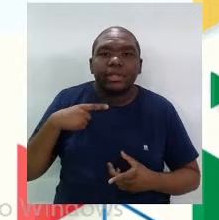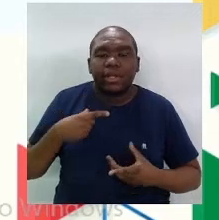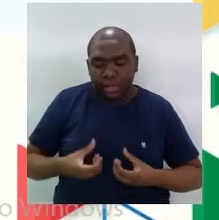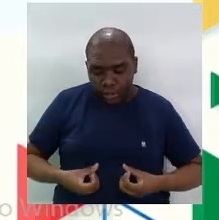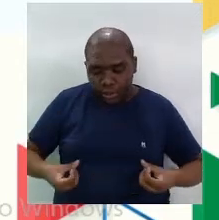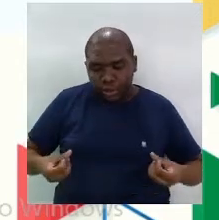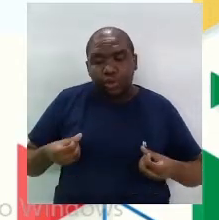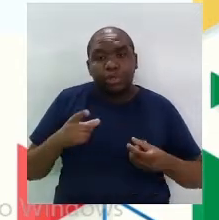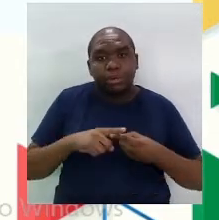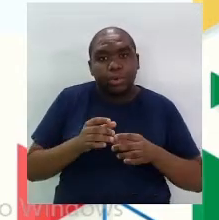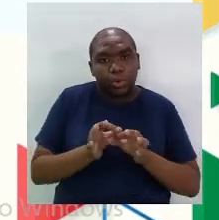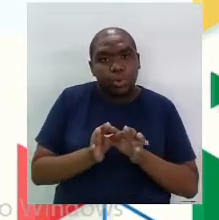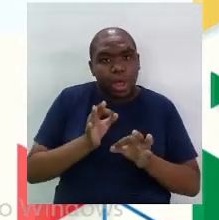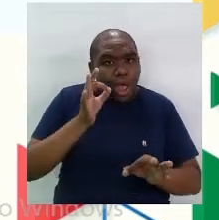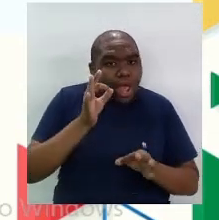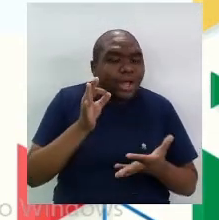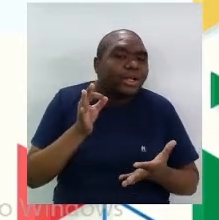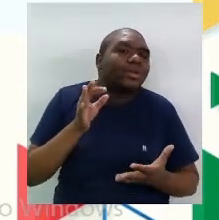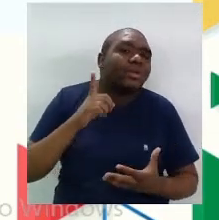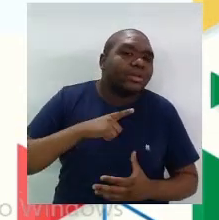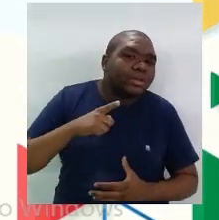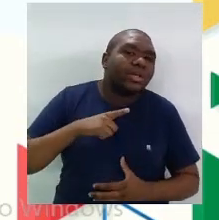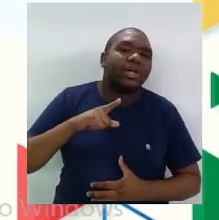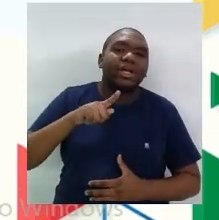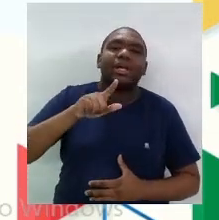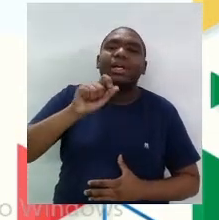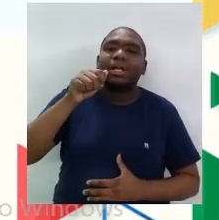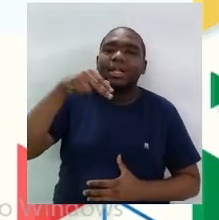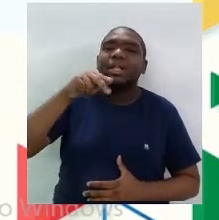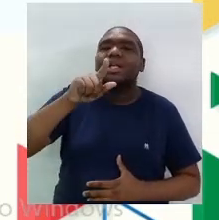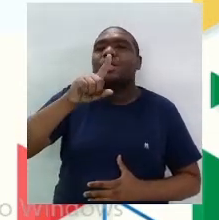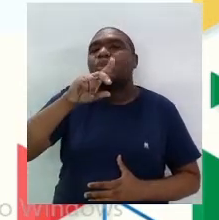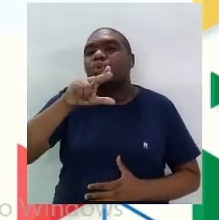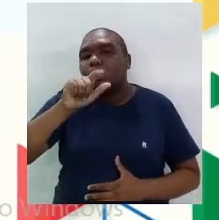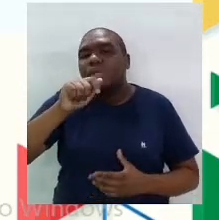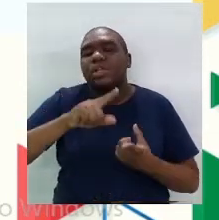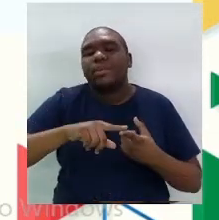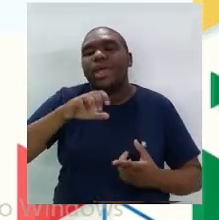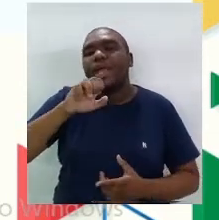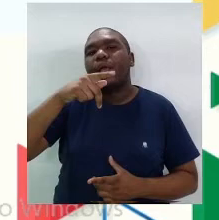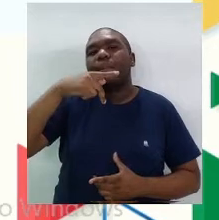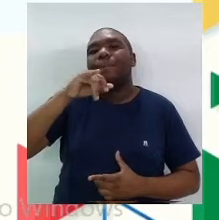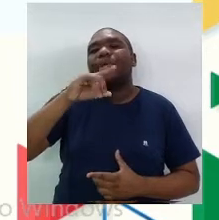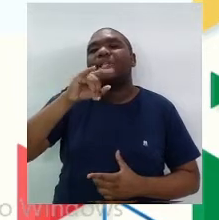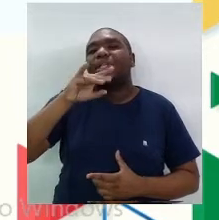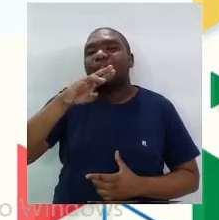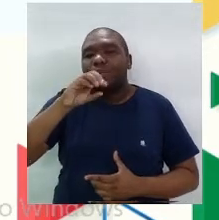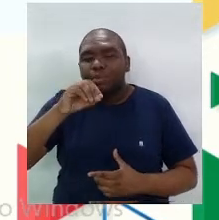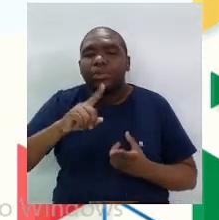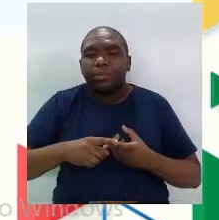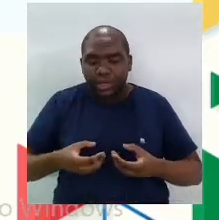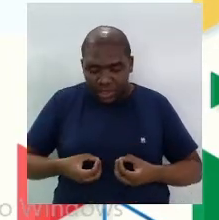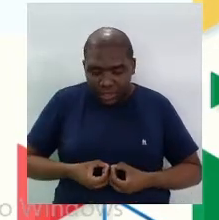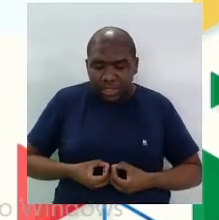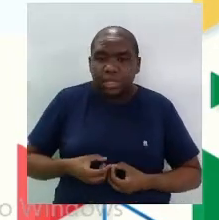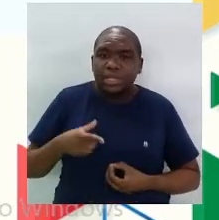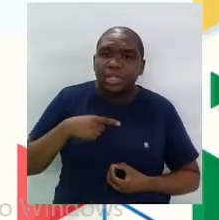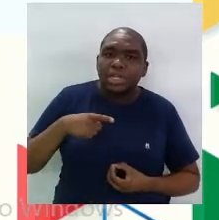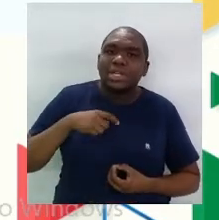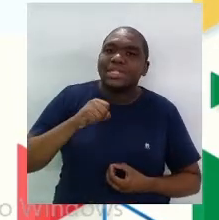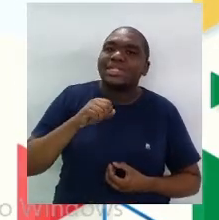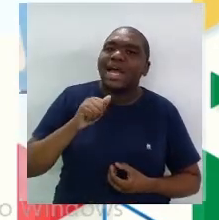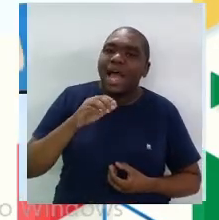a vesícula seminal, o reto, a glândula bulbouretral, o epidídimo,